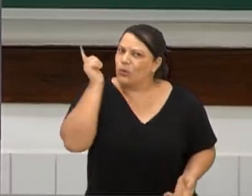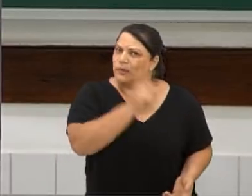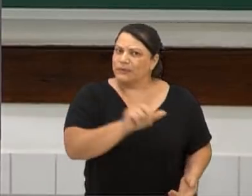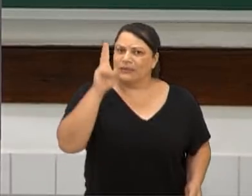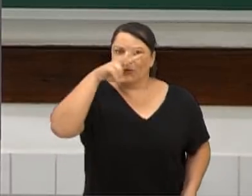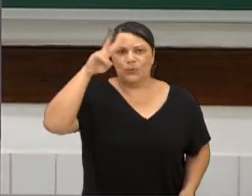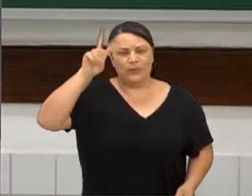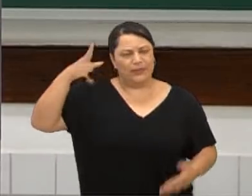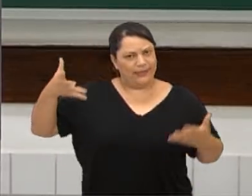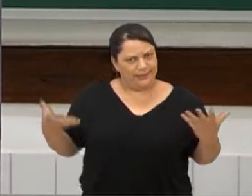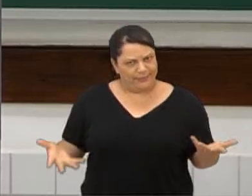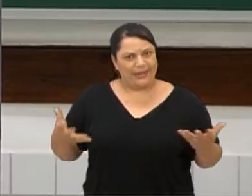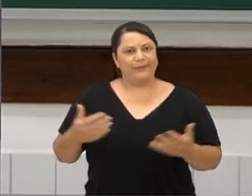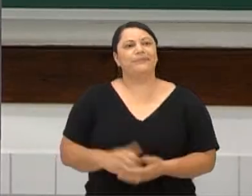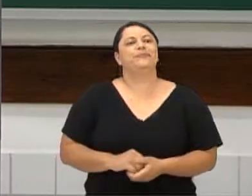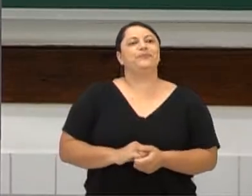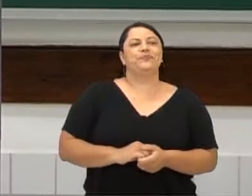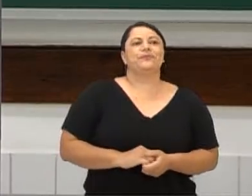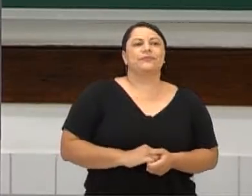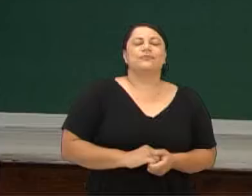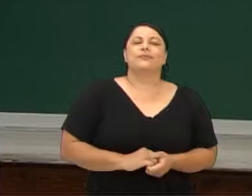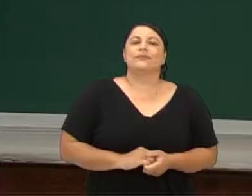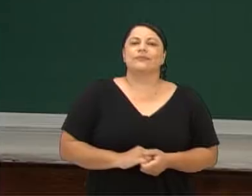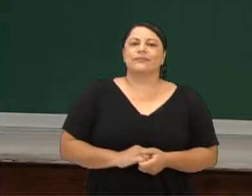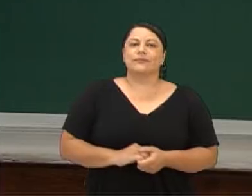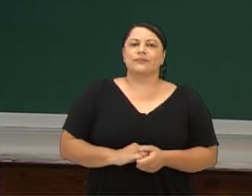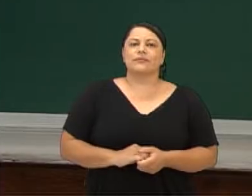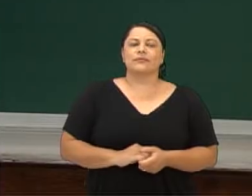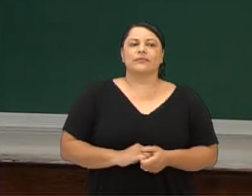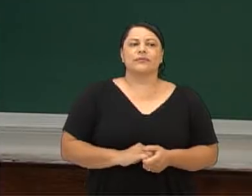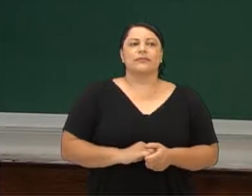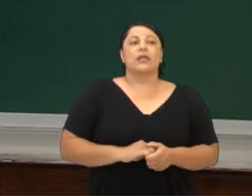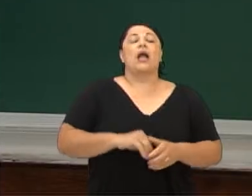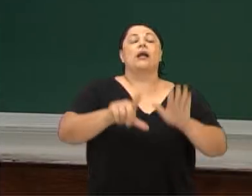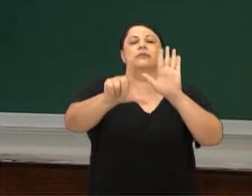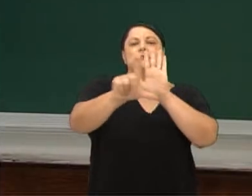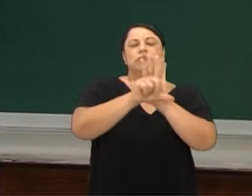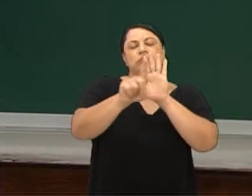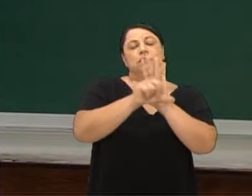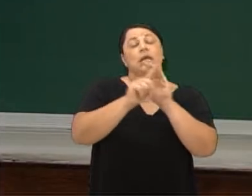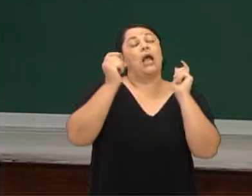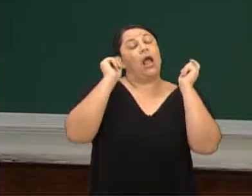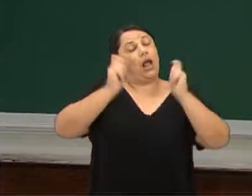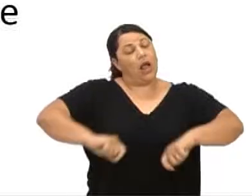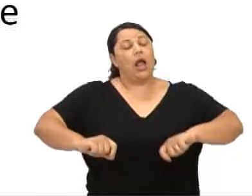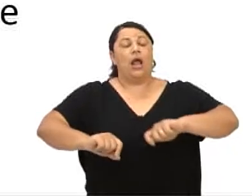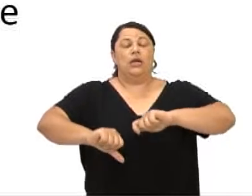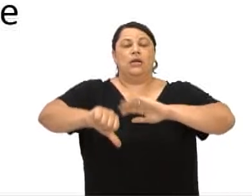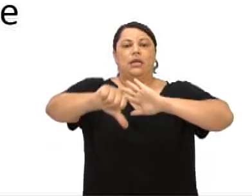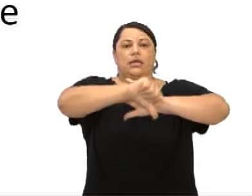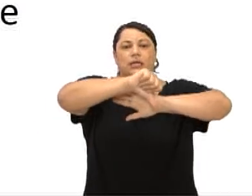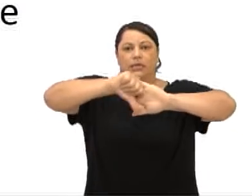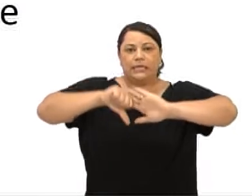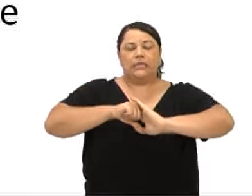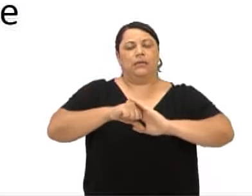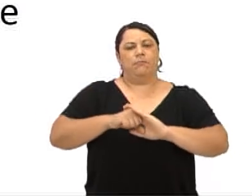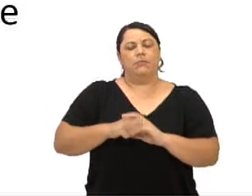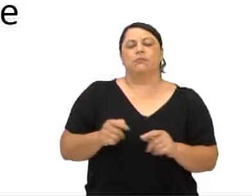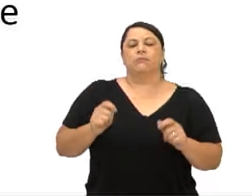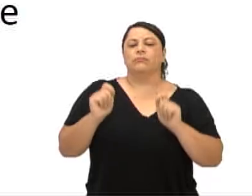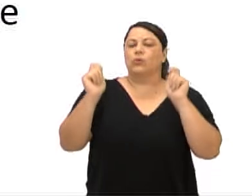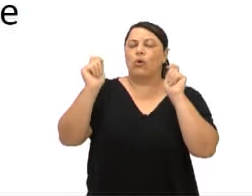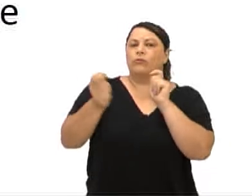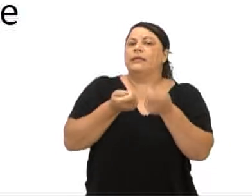lembrar? Pois bem, olha só. Constitui crime contra a ordem econômica abusar do poder